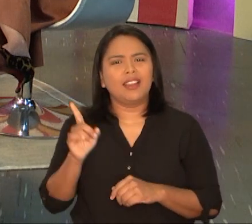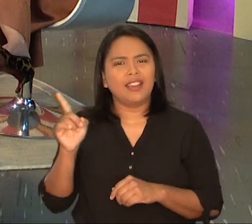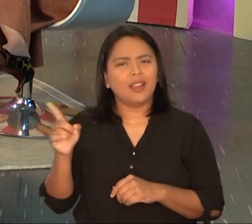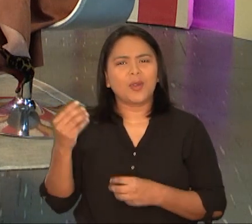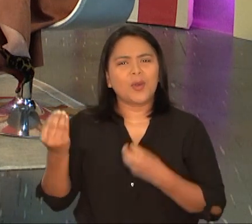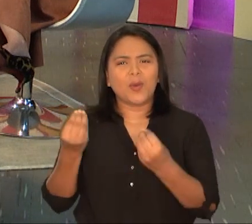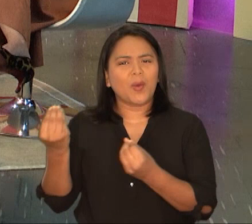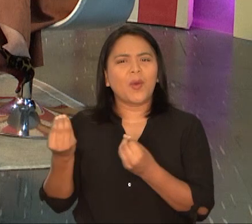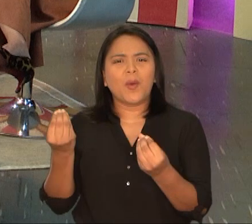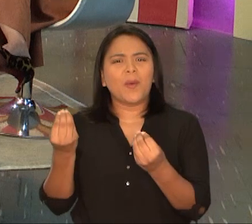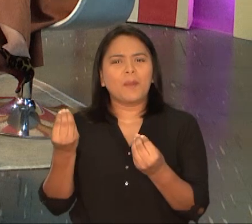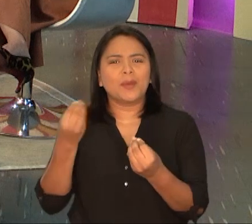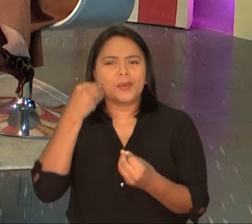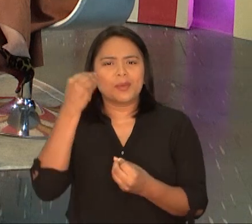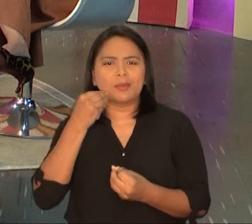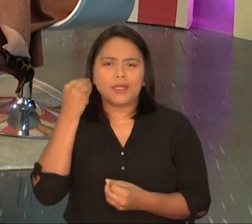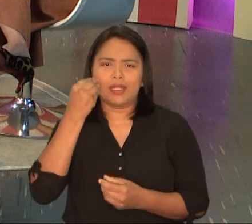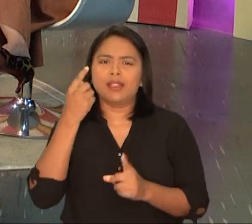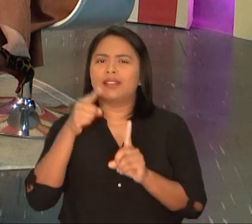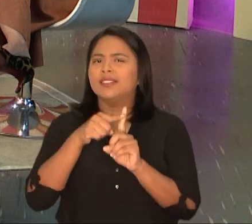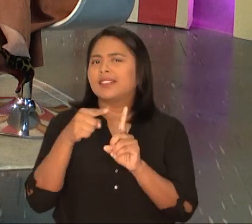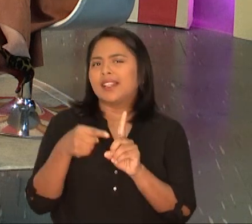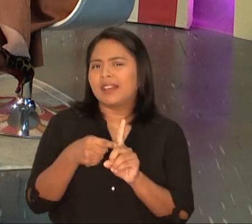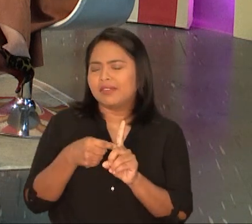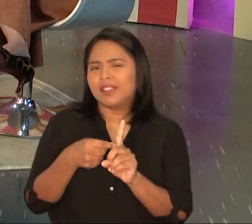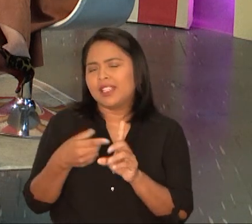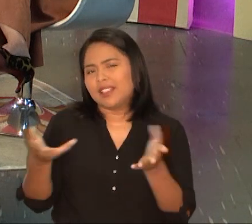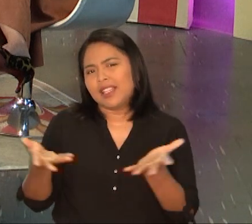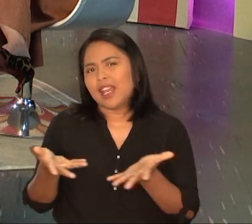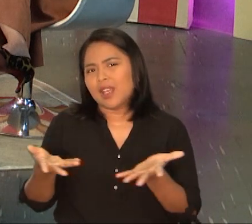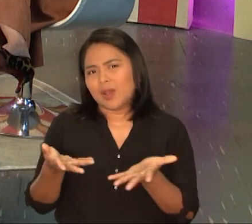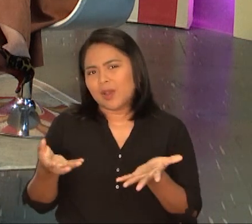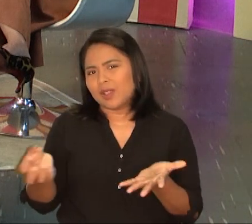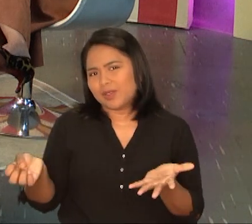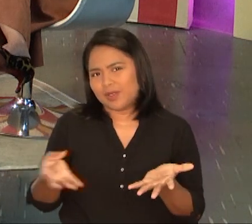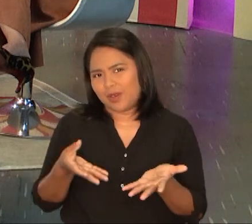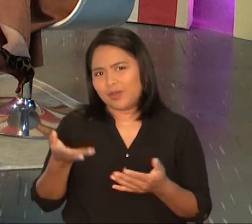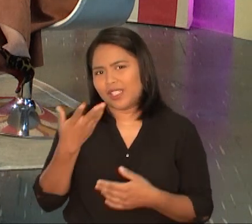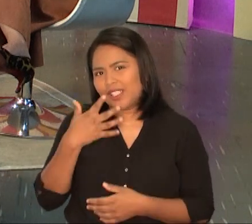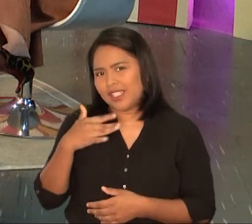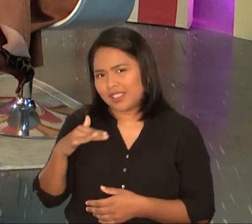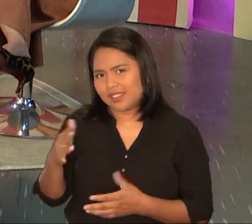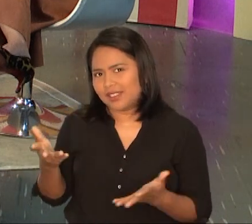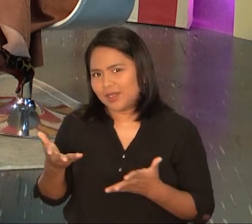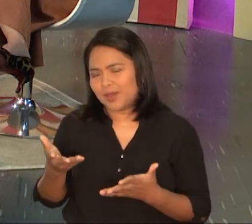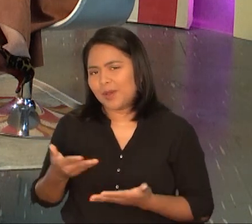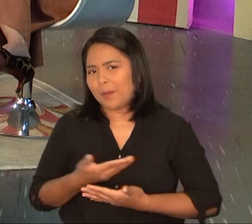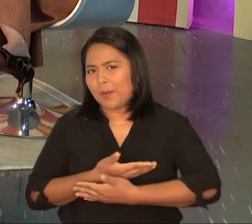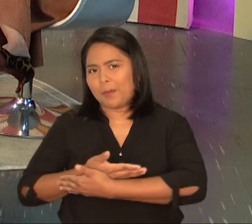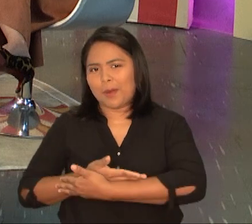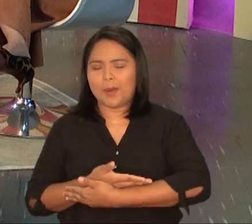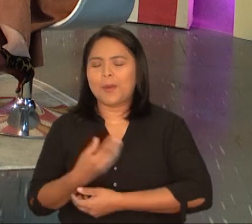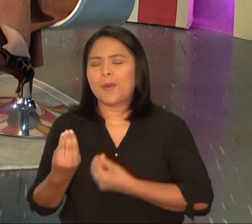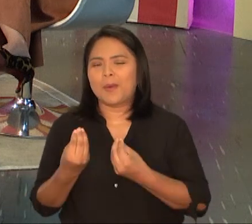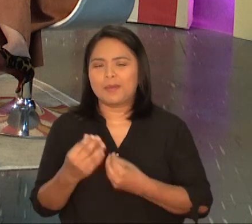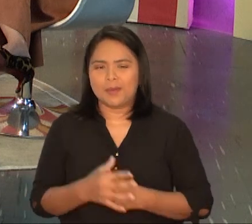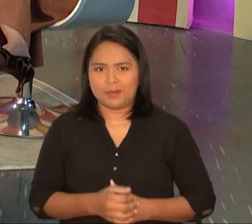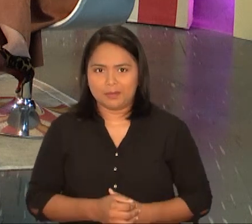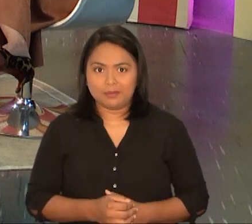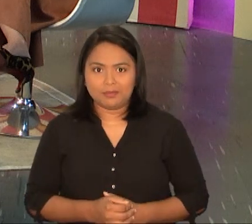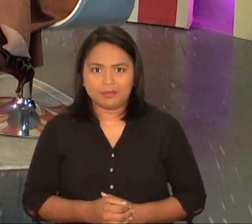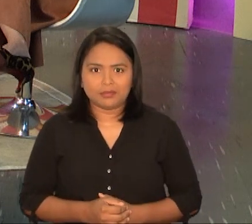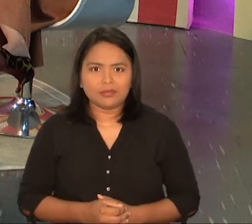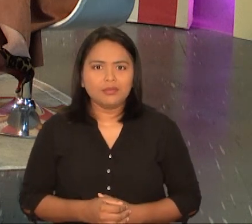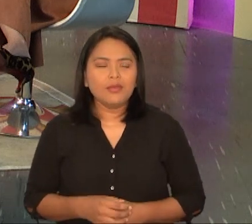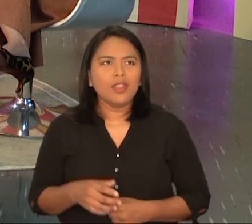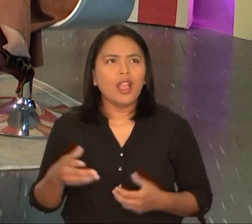esperada, como é que é essa expectativa de estar esperando essa nova criança chegando na família? Eu costumo dizer que agora